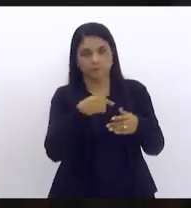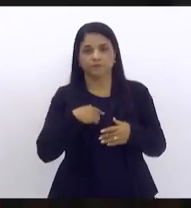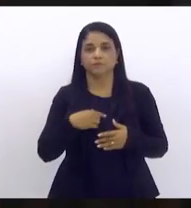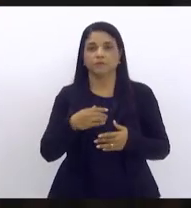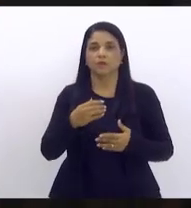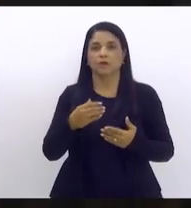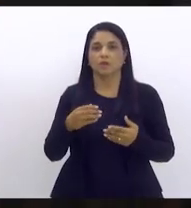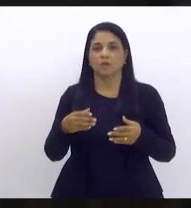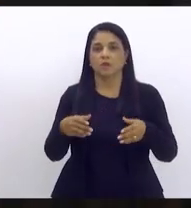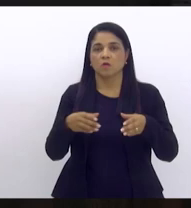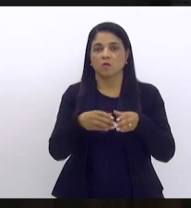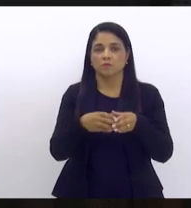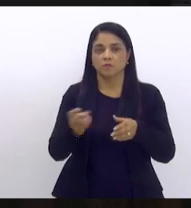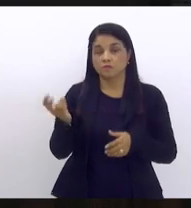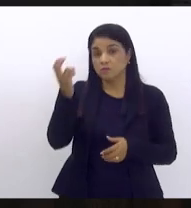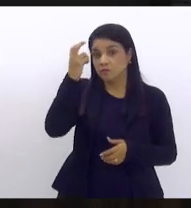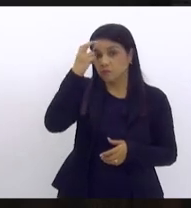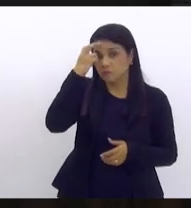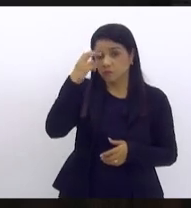Cultura,